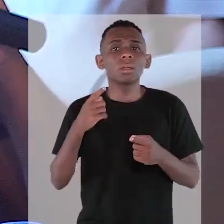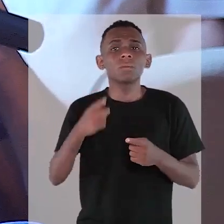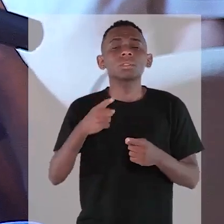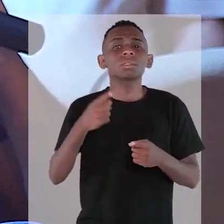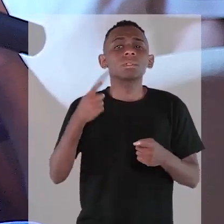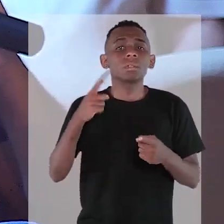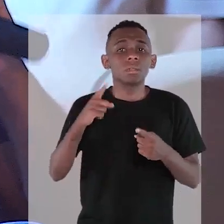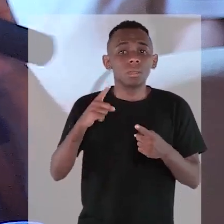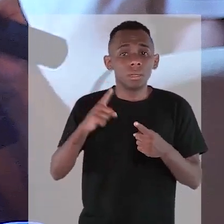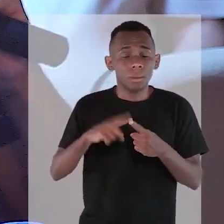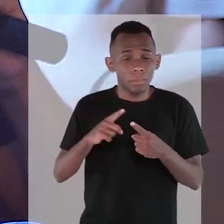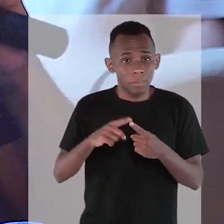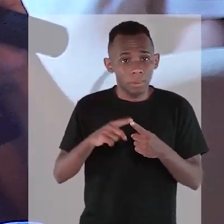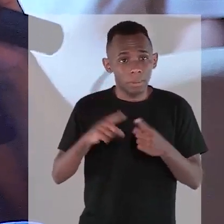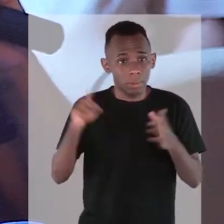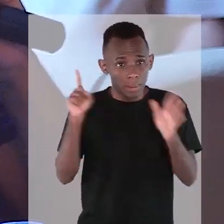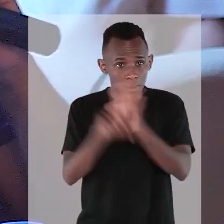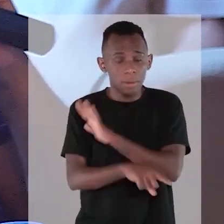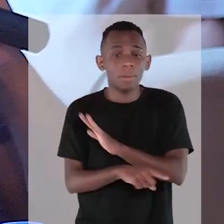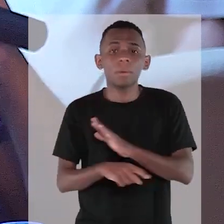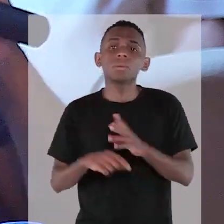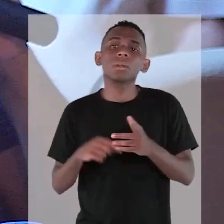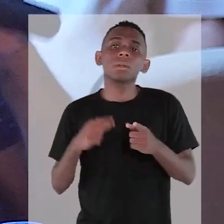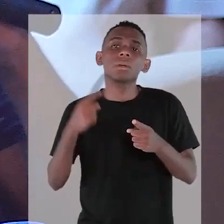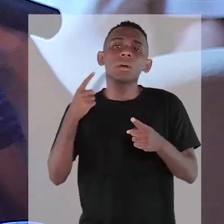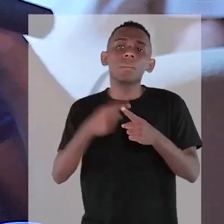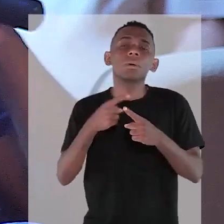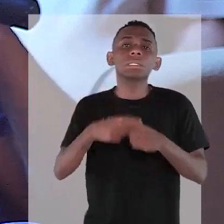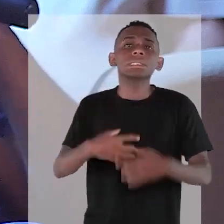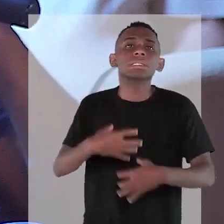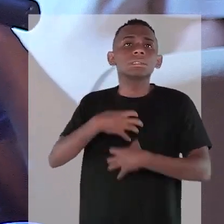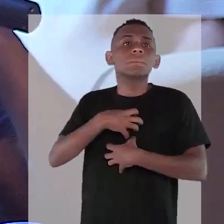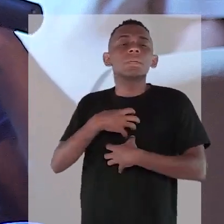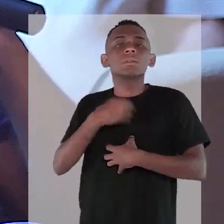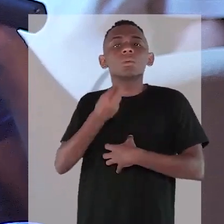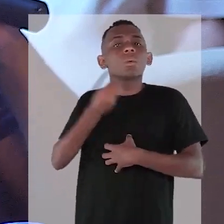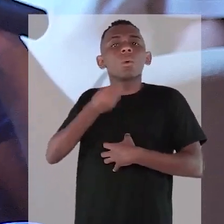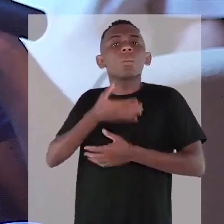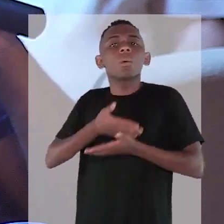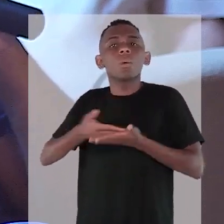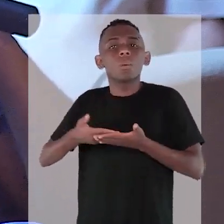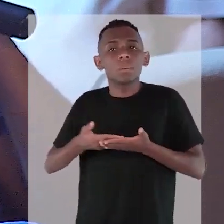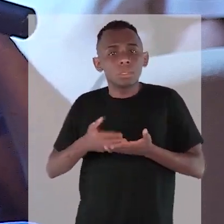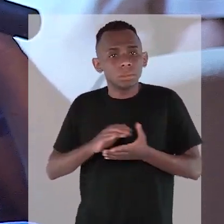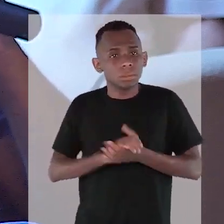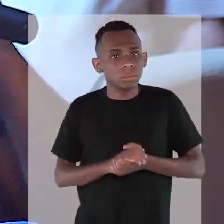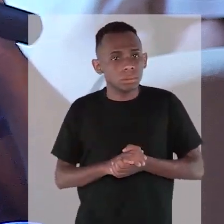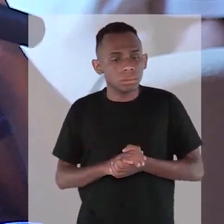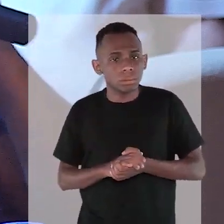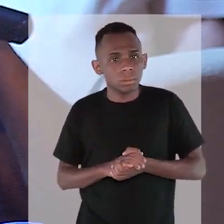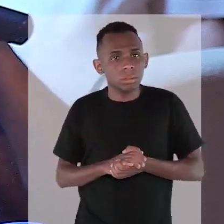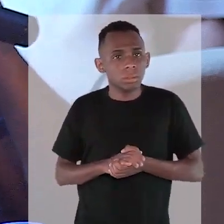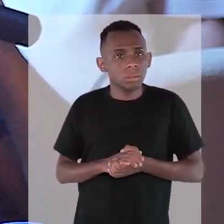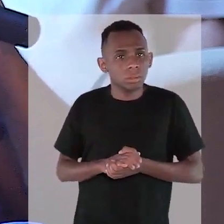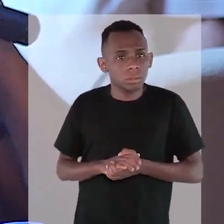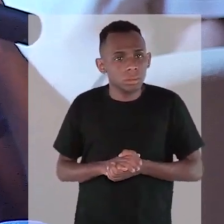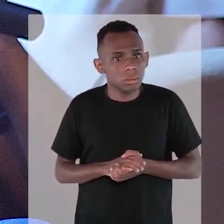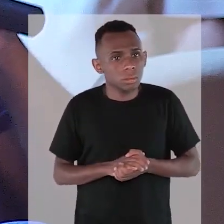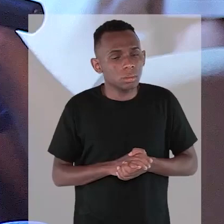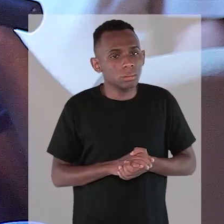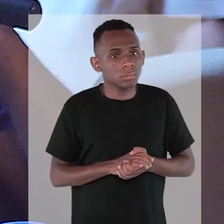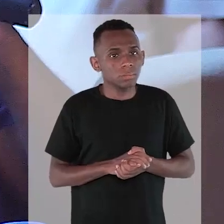seria a primeira pergunta mesmo, né? Da onde vem esse sentimento? Porque você fez um paralelo com a marchinha lá da ditadura, que eu não entendi bem, não